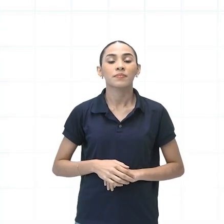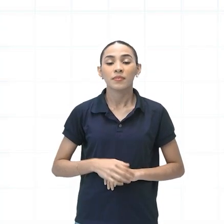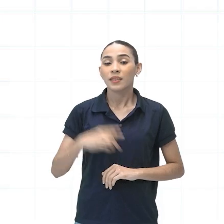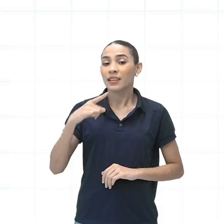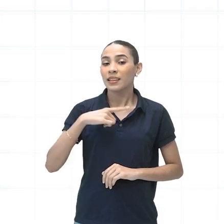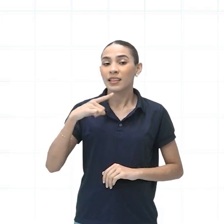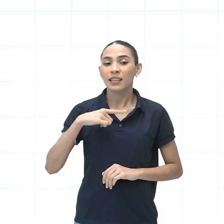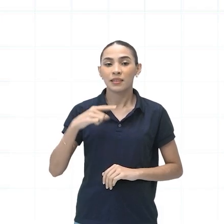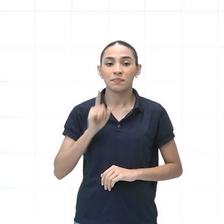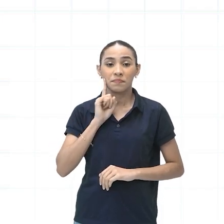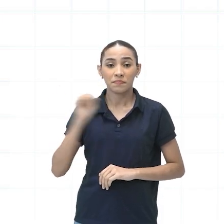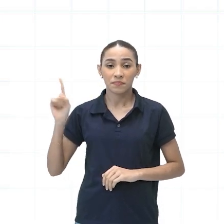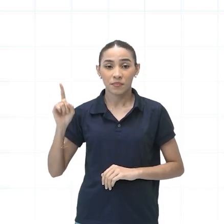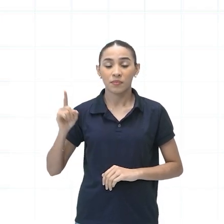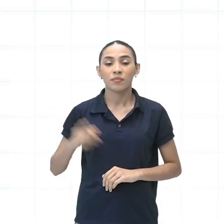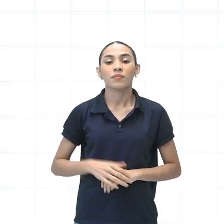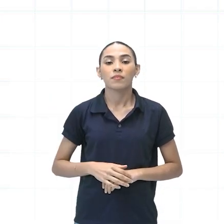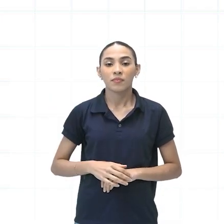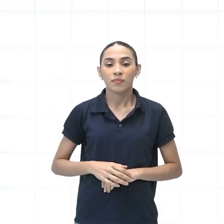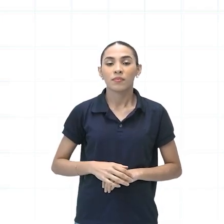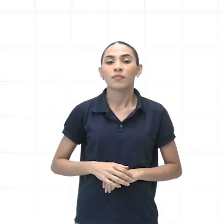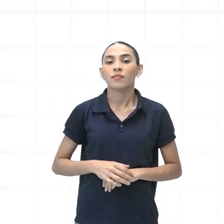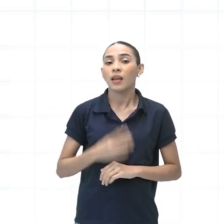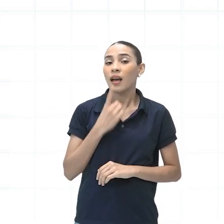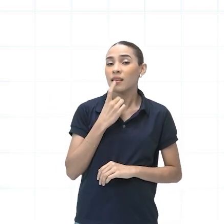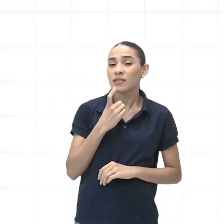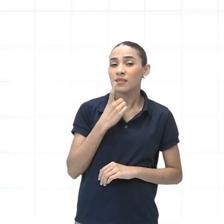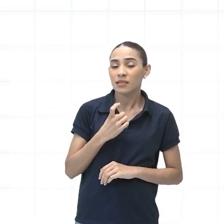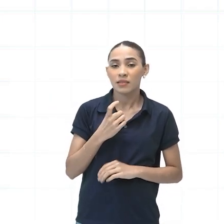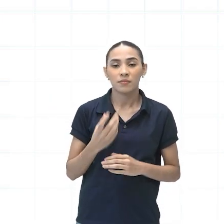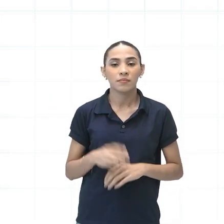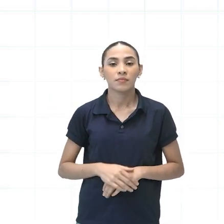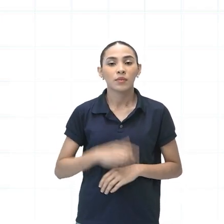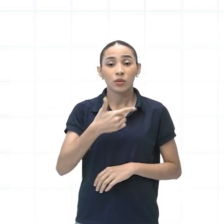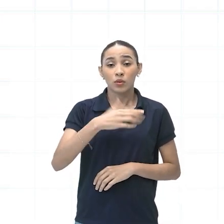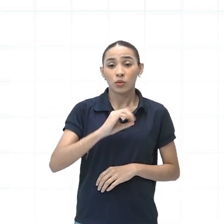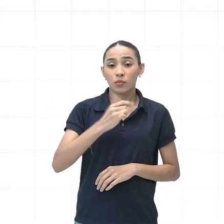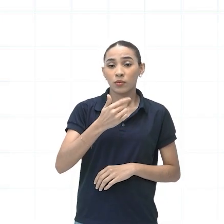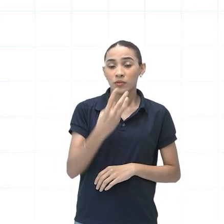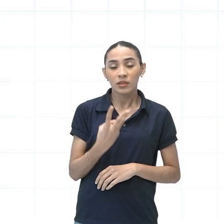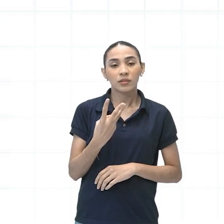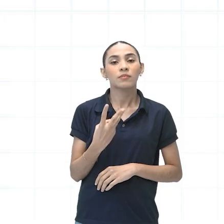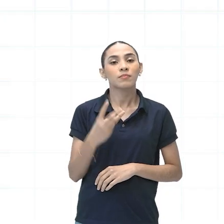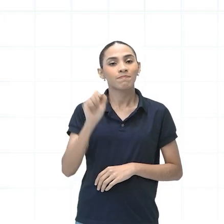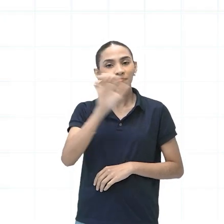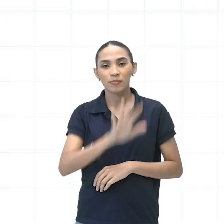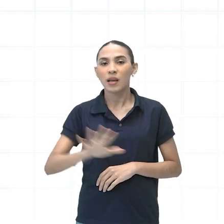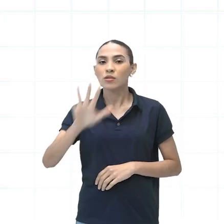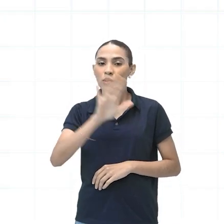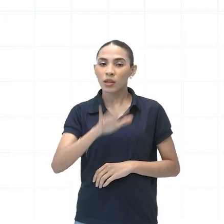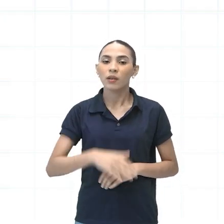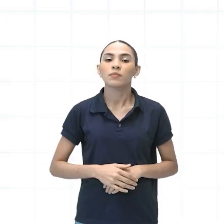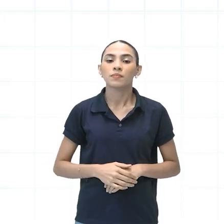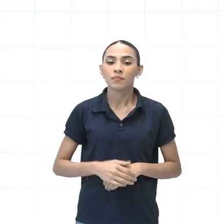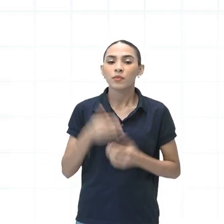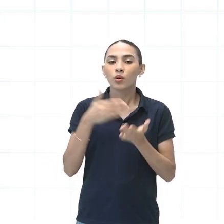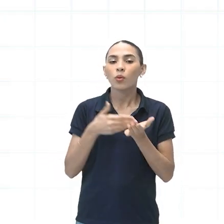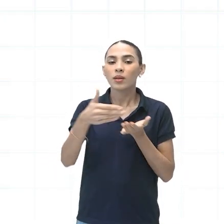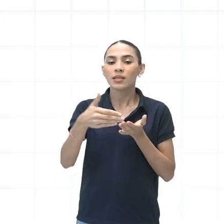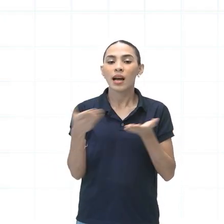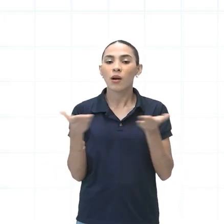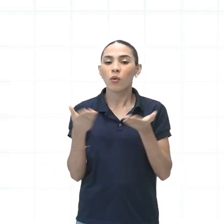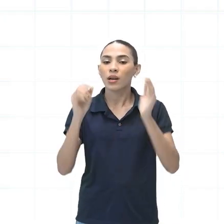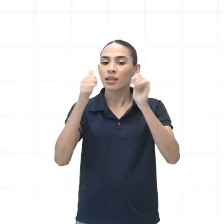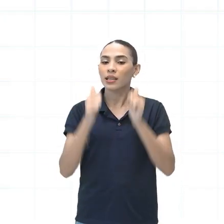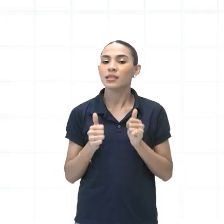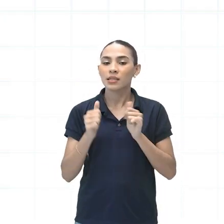uma campanha de doação de sangue de 2023. Ela foi uma campanha nacional de doação de sangue, gente. E vamos começar